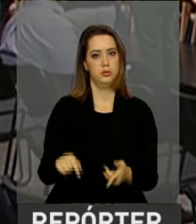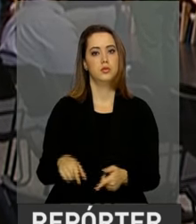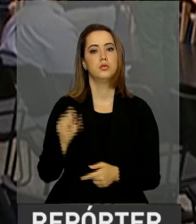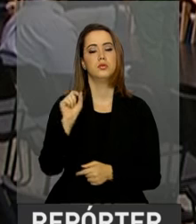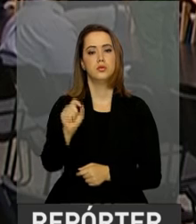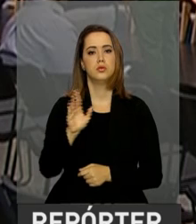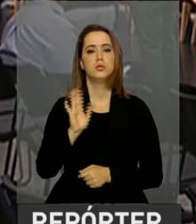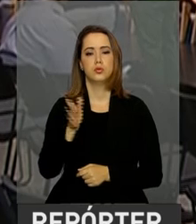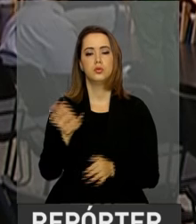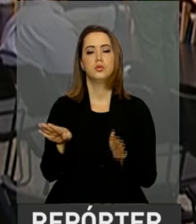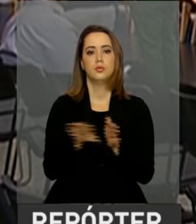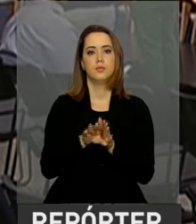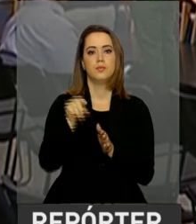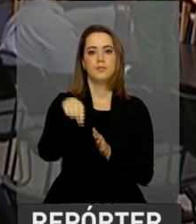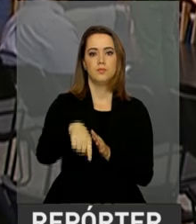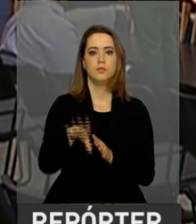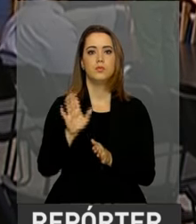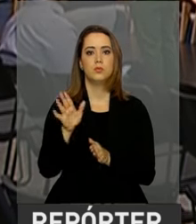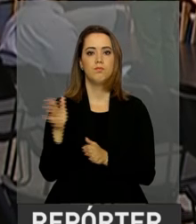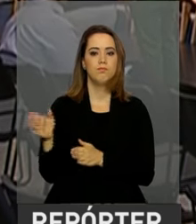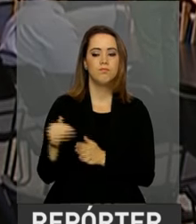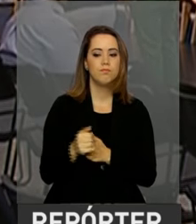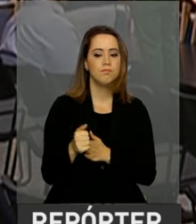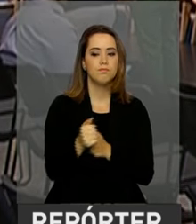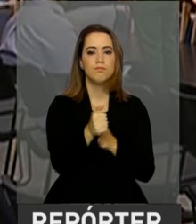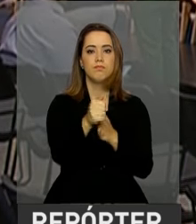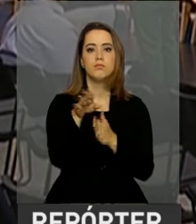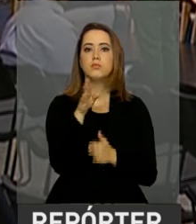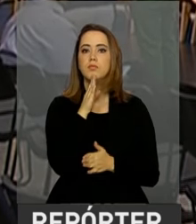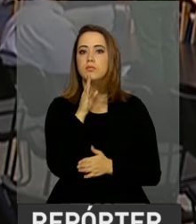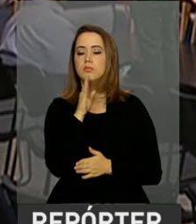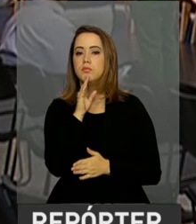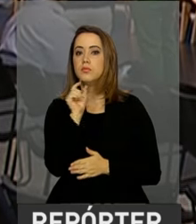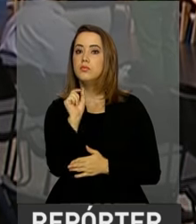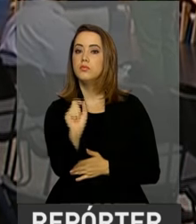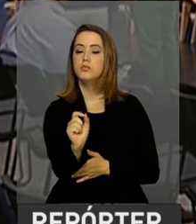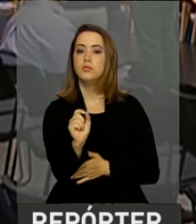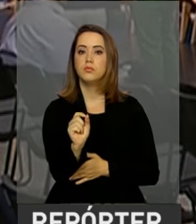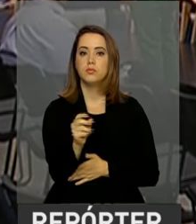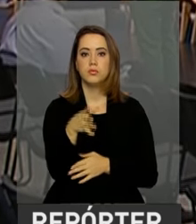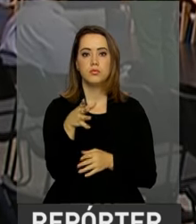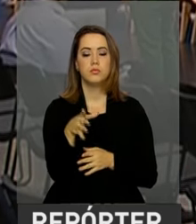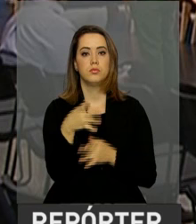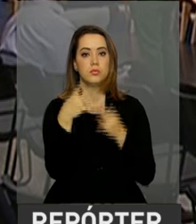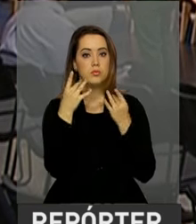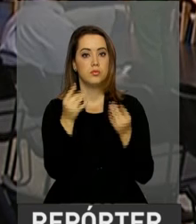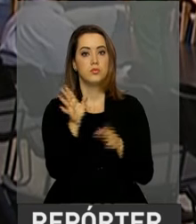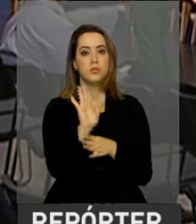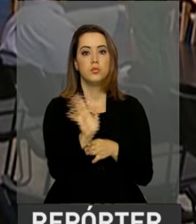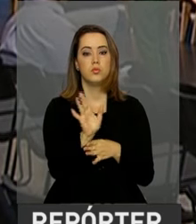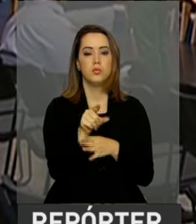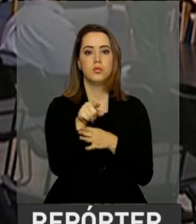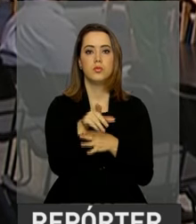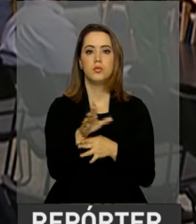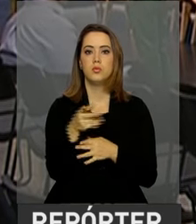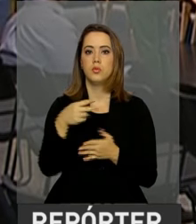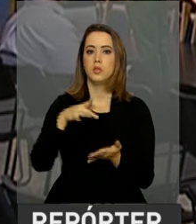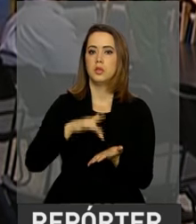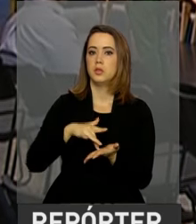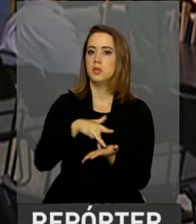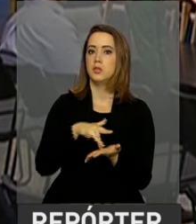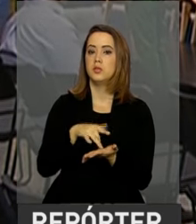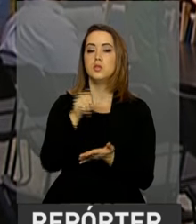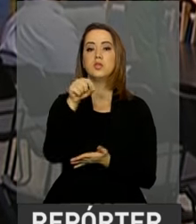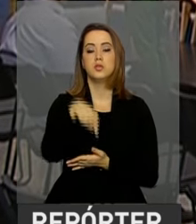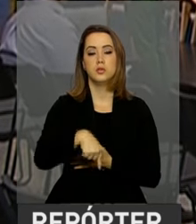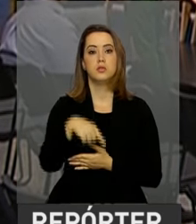aqui, fizeram uma visita guiada ao espaço para conhecer as instalações e assistiram uma apresentação de dança típica do estado de